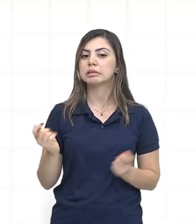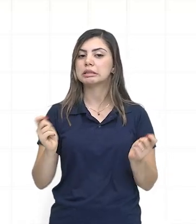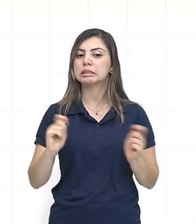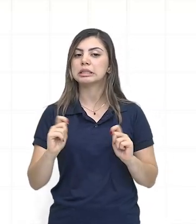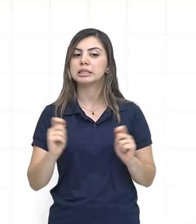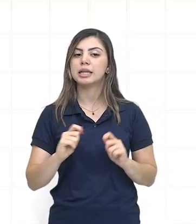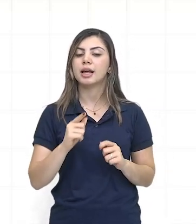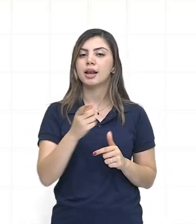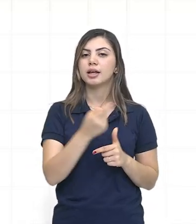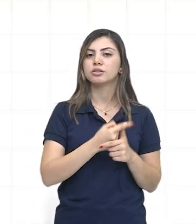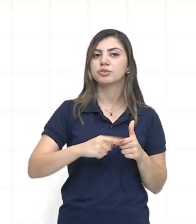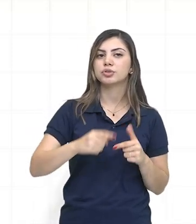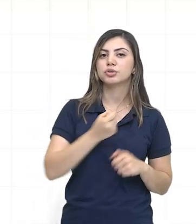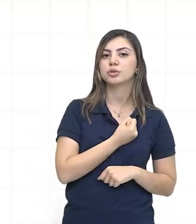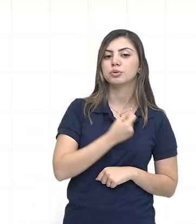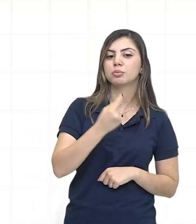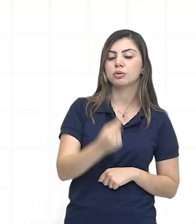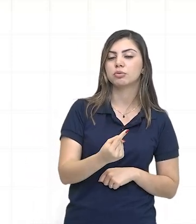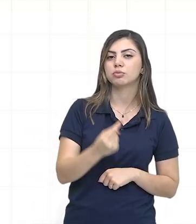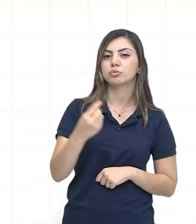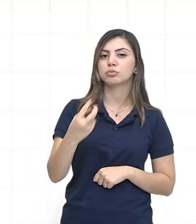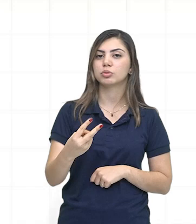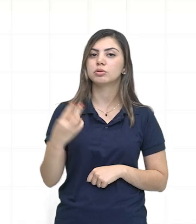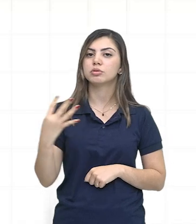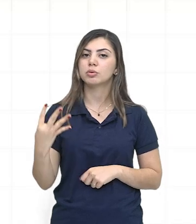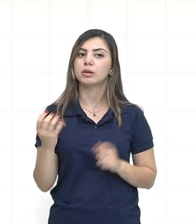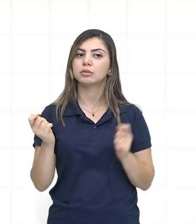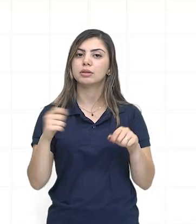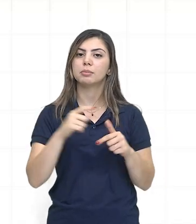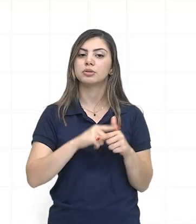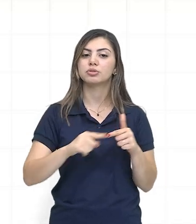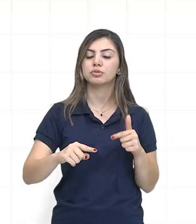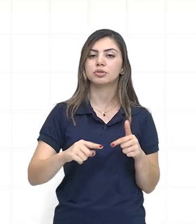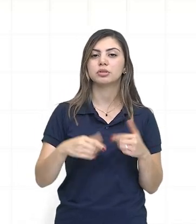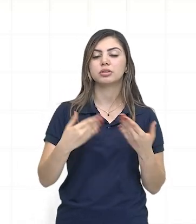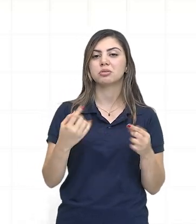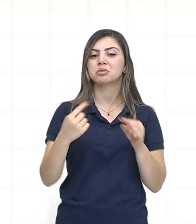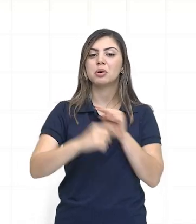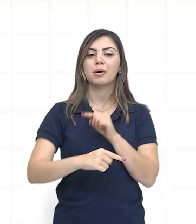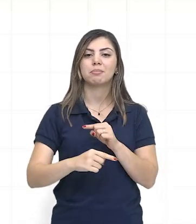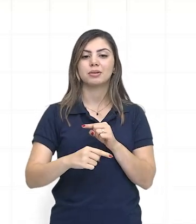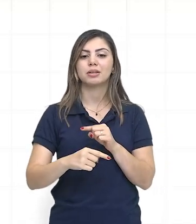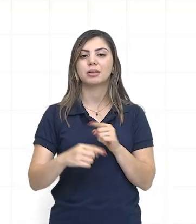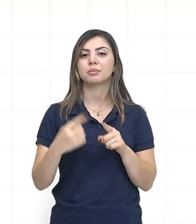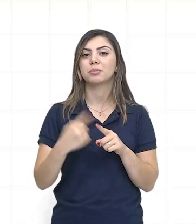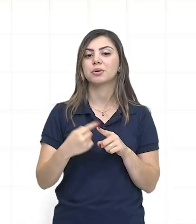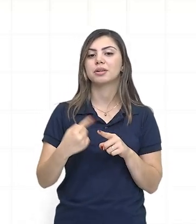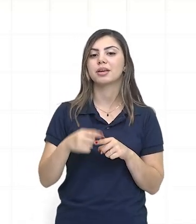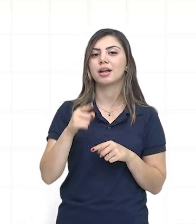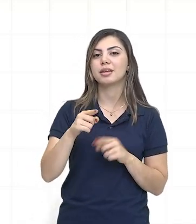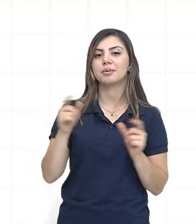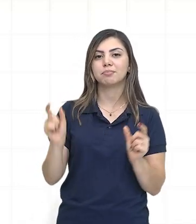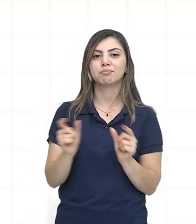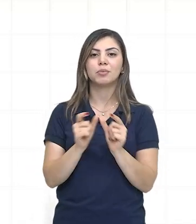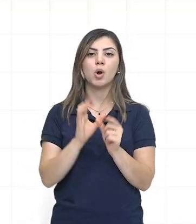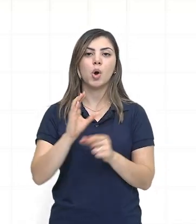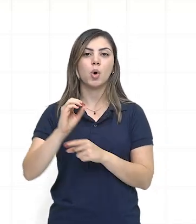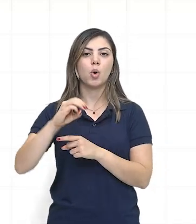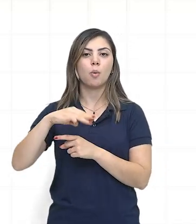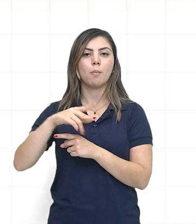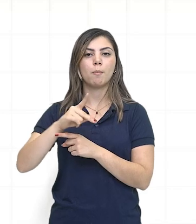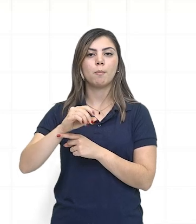dividir o 4 por 1, por 2 e por 4. Então, ele não é primo, ele é composto. E